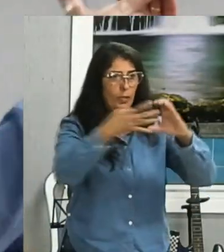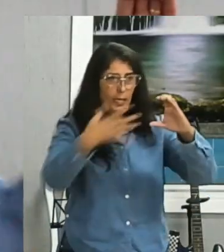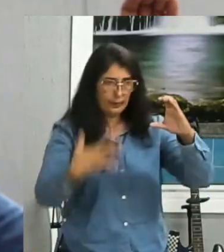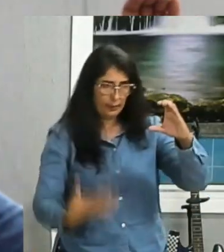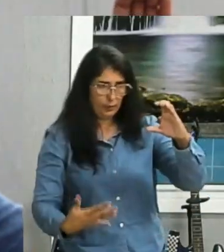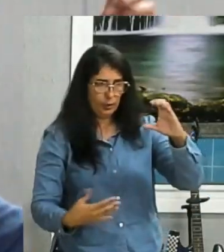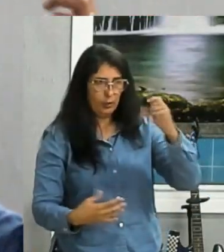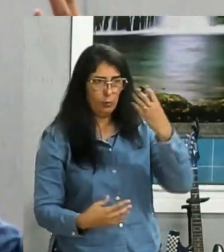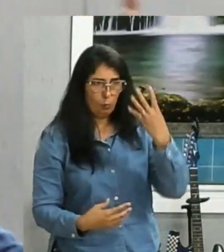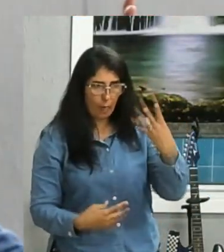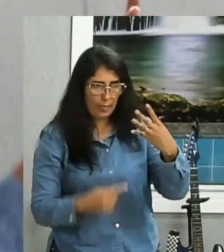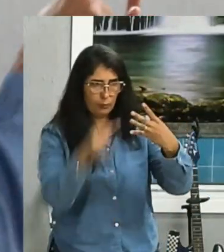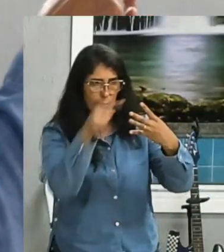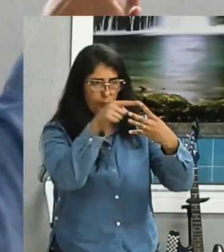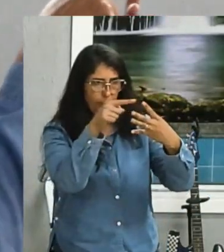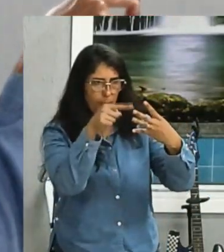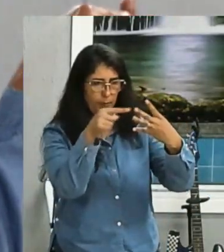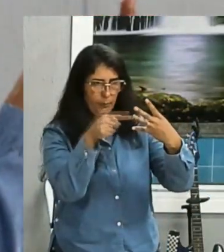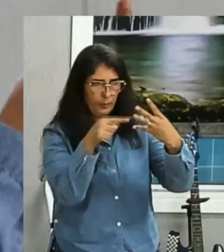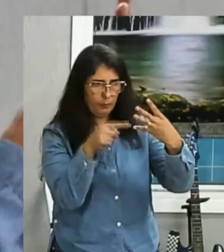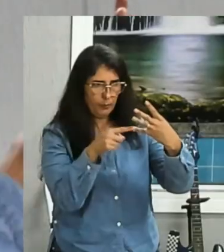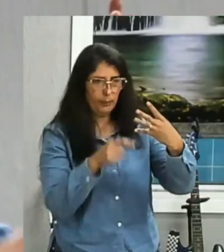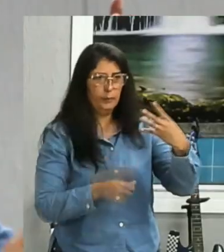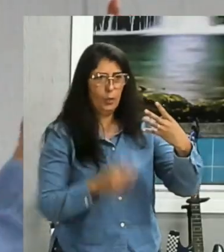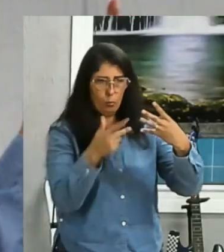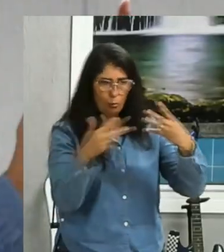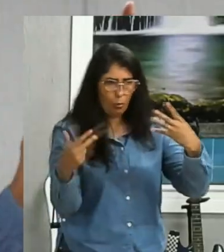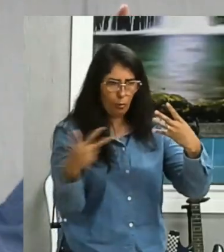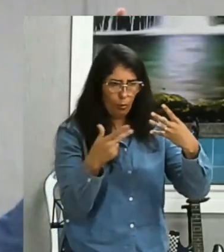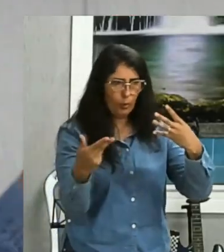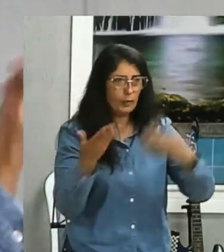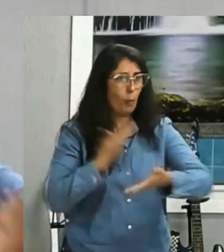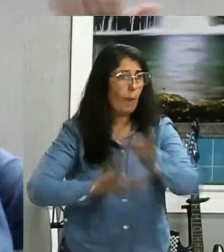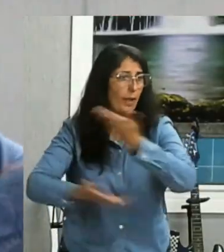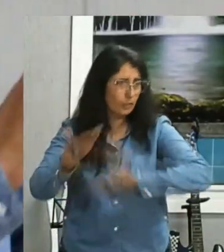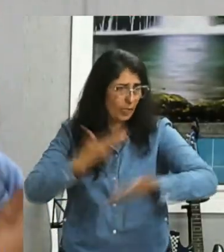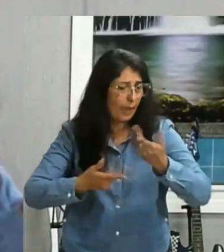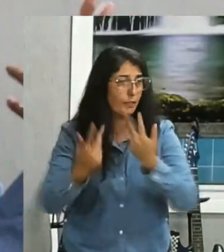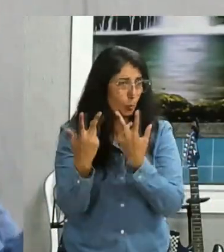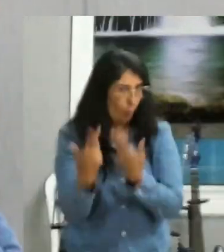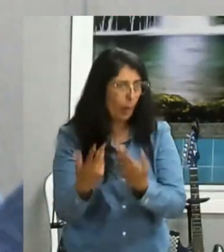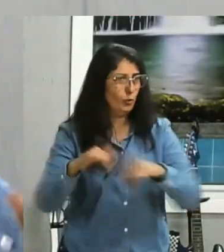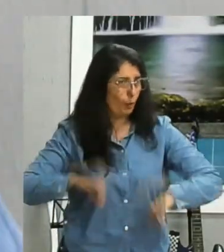Isso, depois eu vou voltar àquele mapa ali. 4 características: